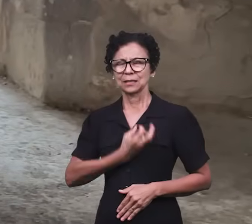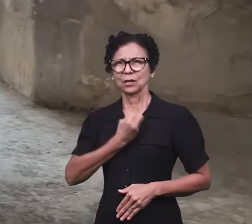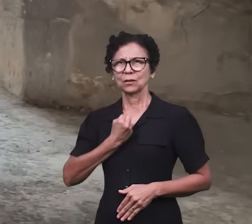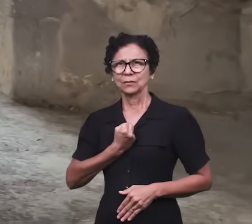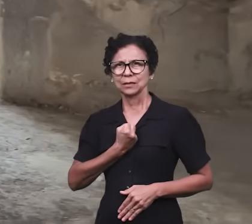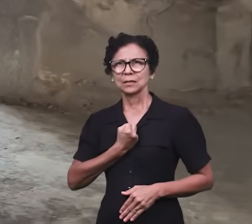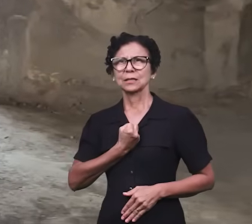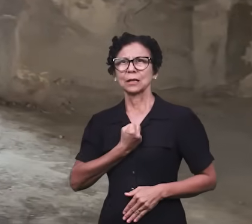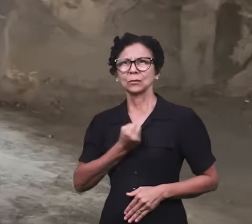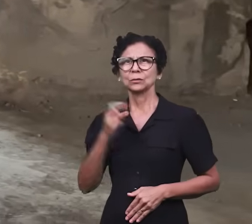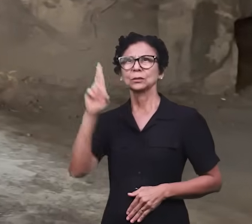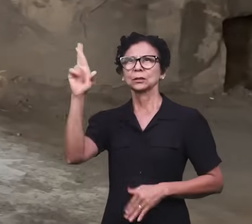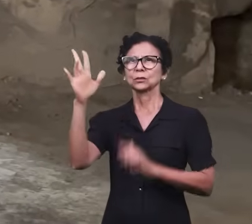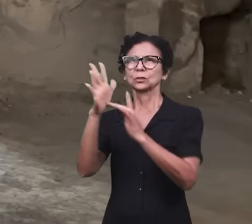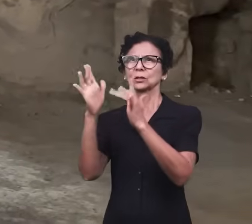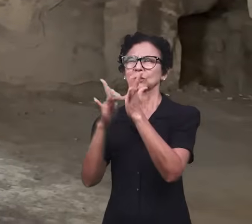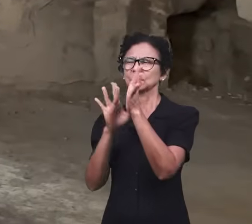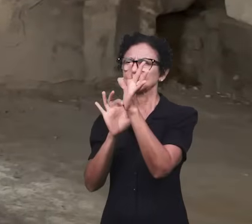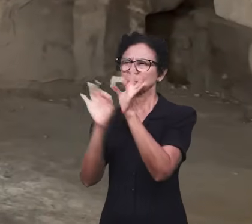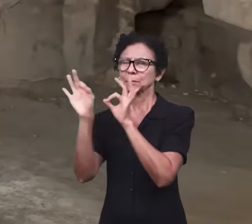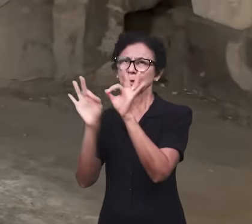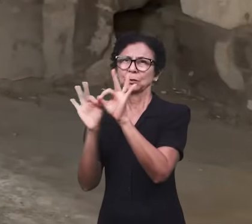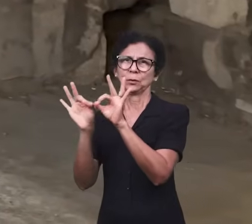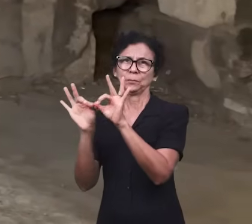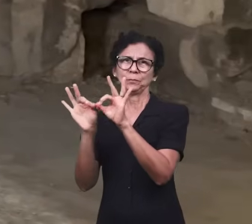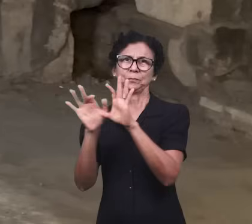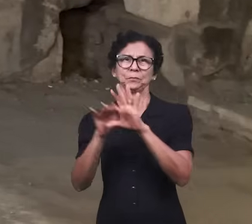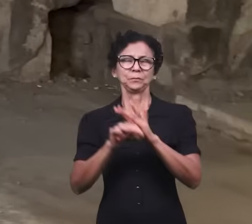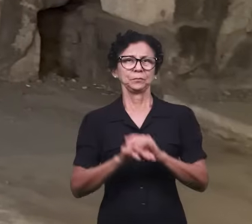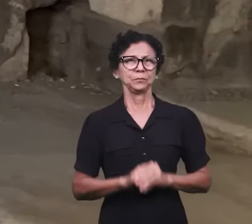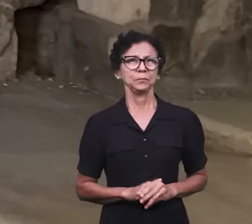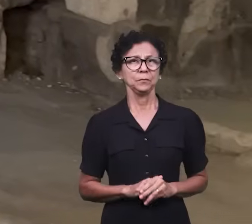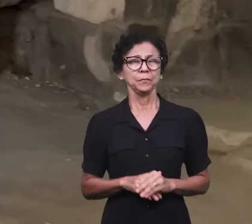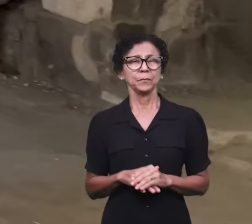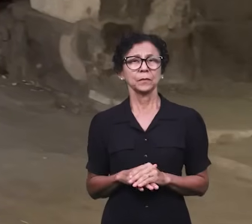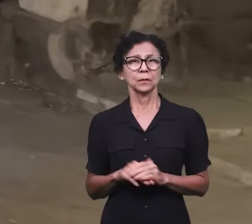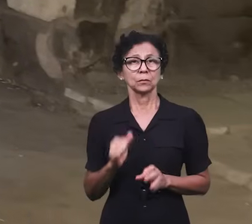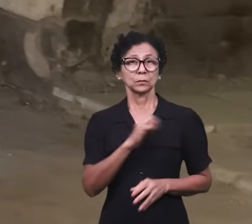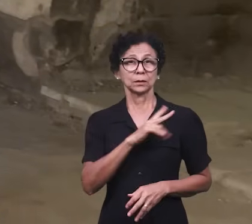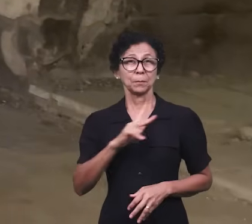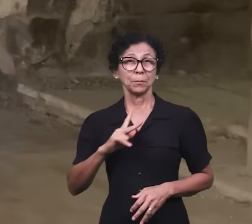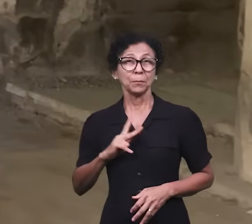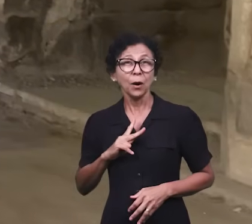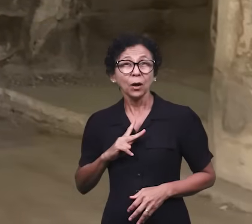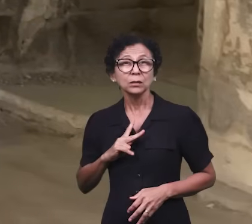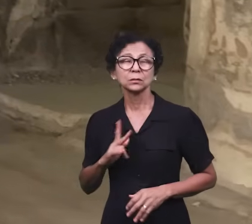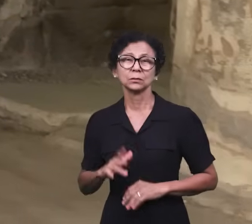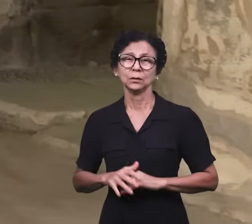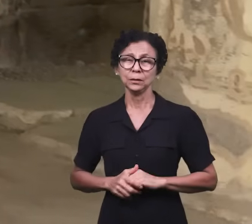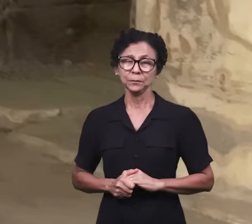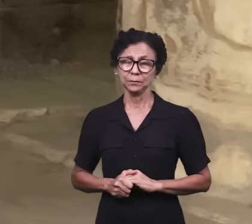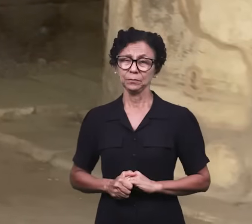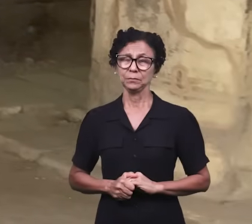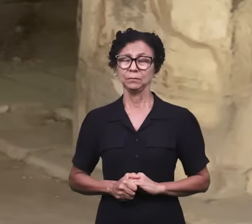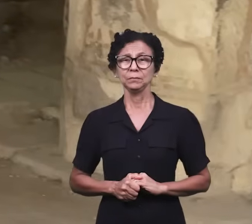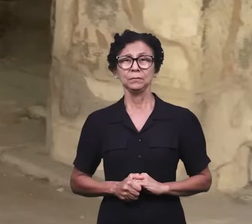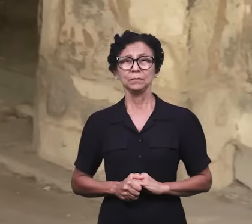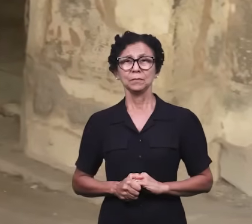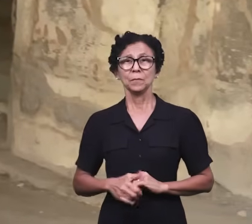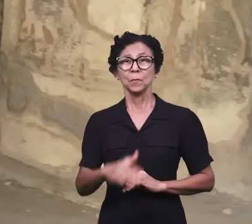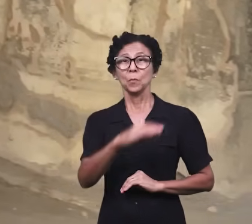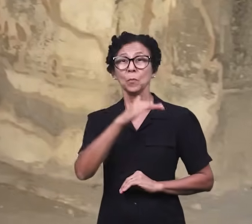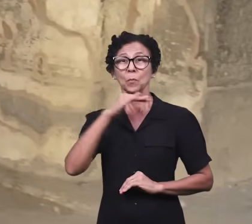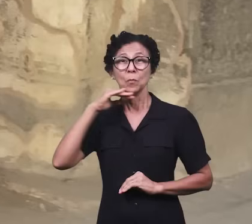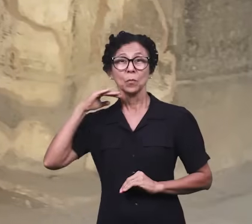pelo Senhor Jesus. Uma igreja que viveu a doutrina dos apóstolos, dando a sua própria vida para não negar o nome de